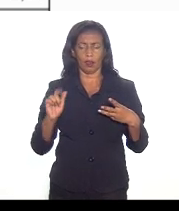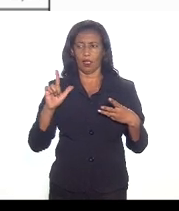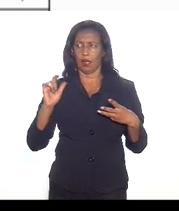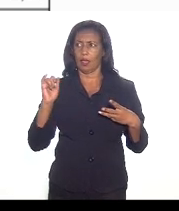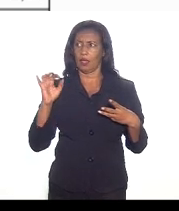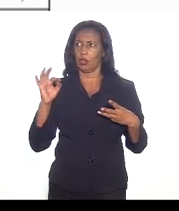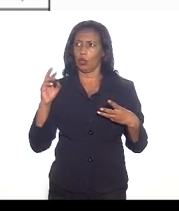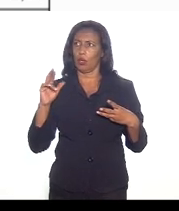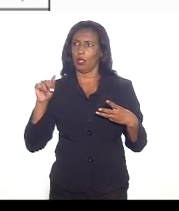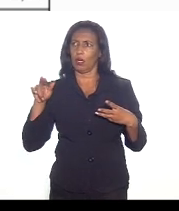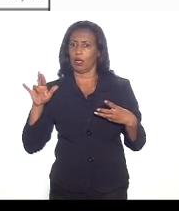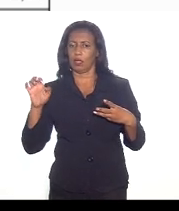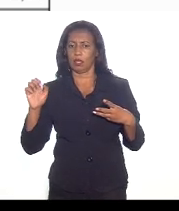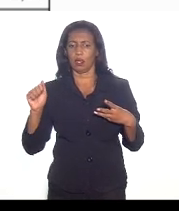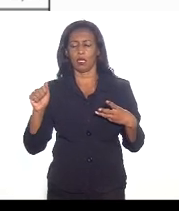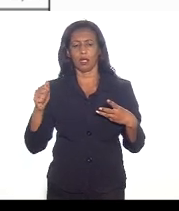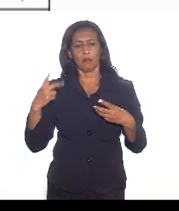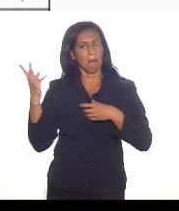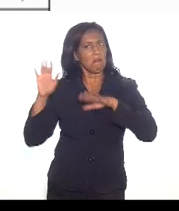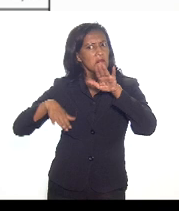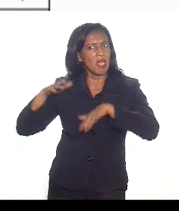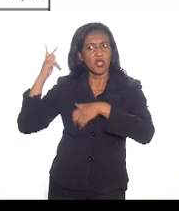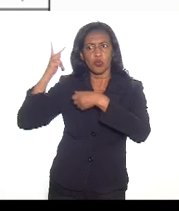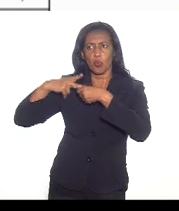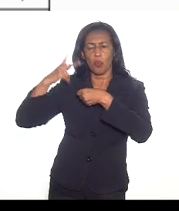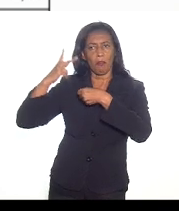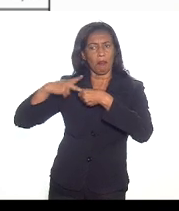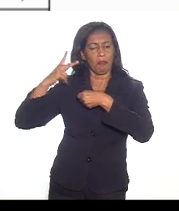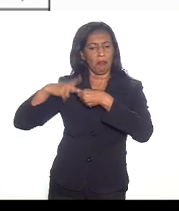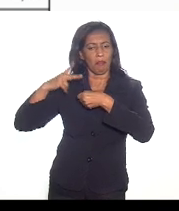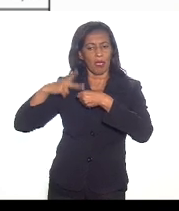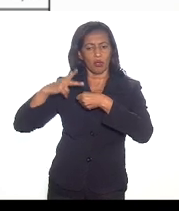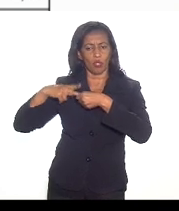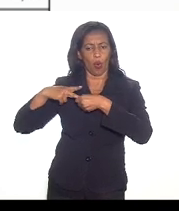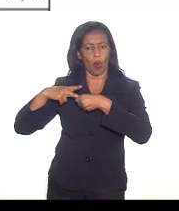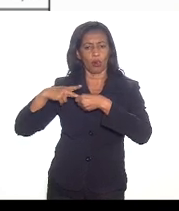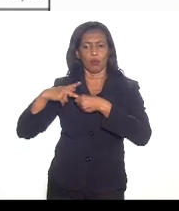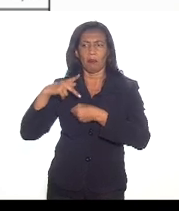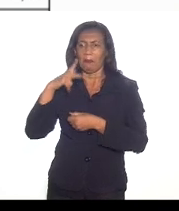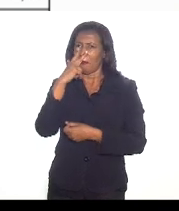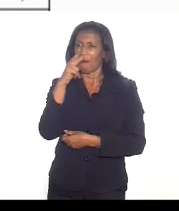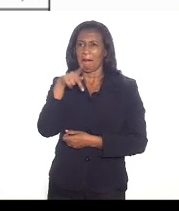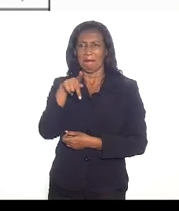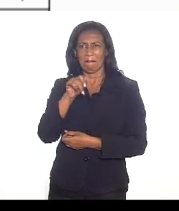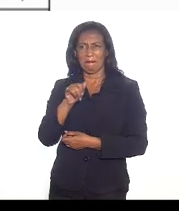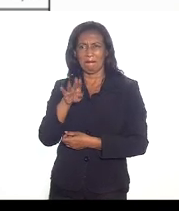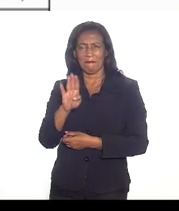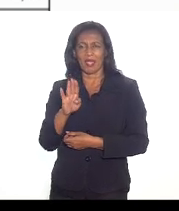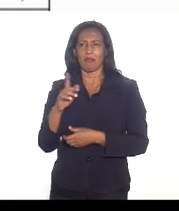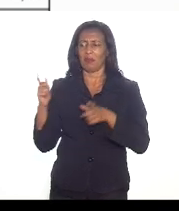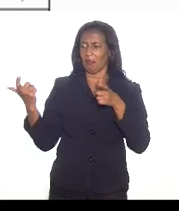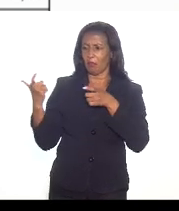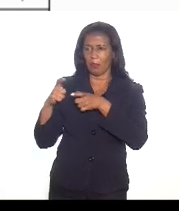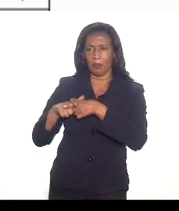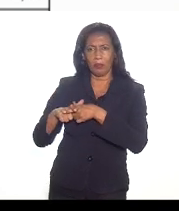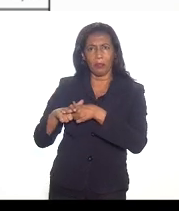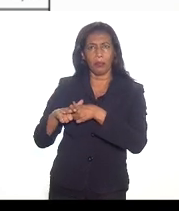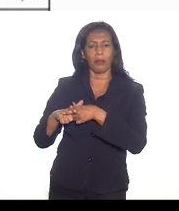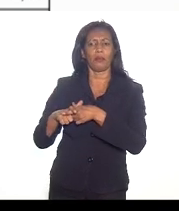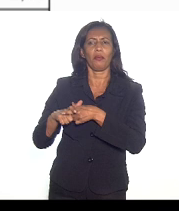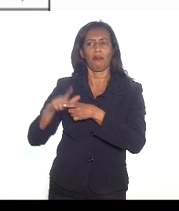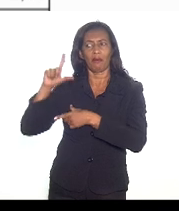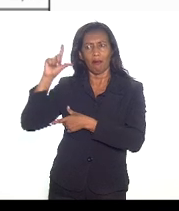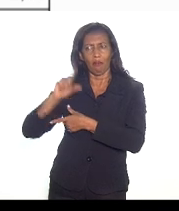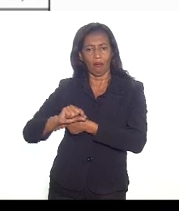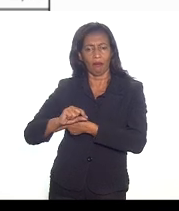dizer, com petróleo ali que infla o PIB, mostra também como nas Baixadas Litorâneas o peso do petróleo já